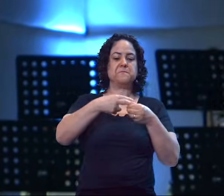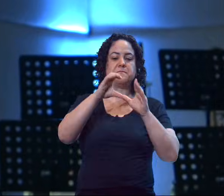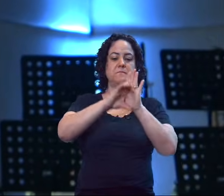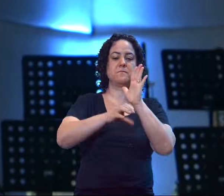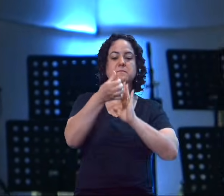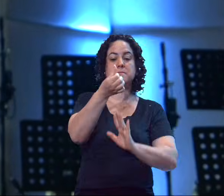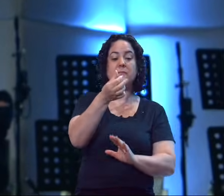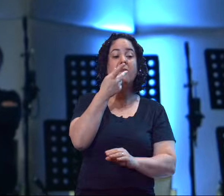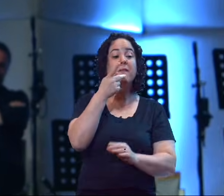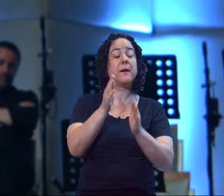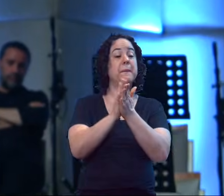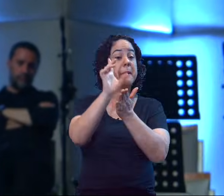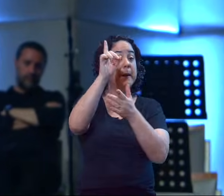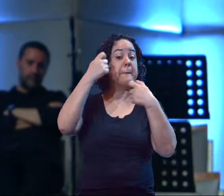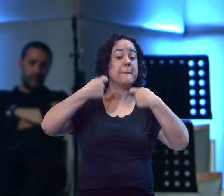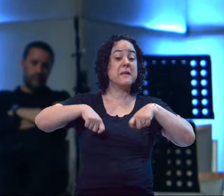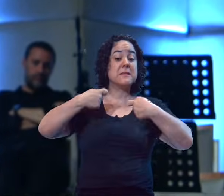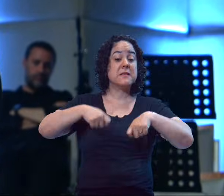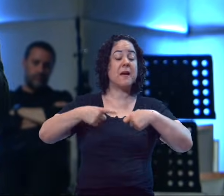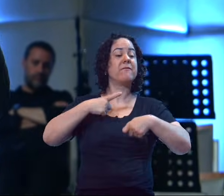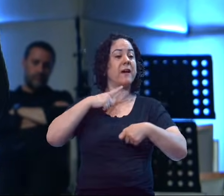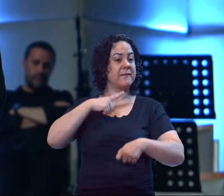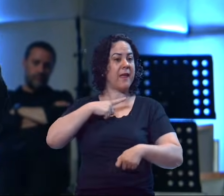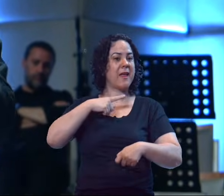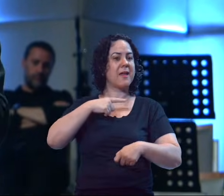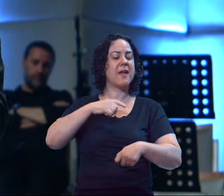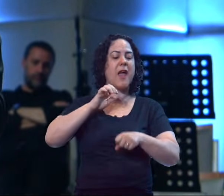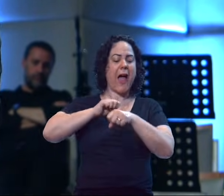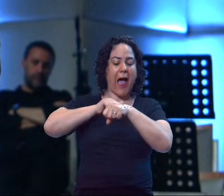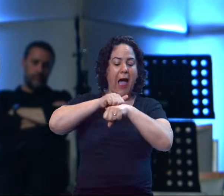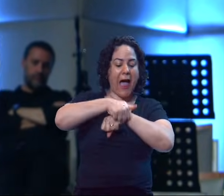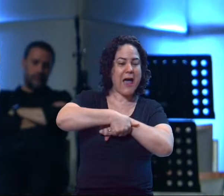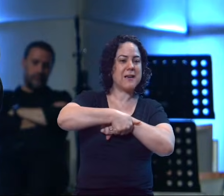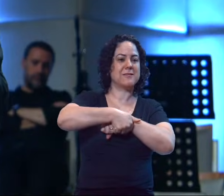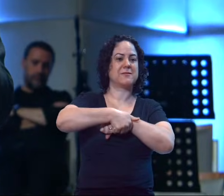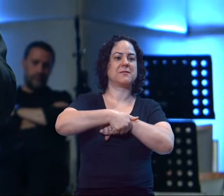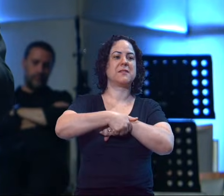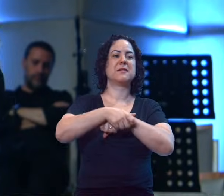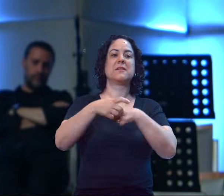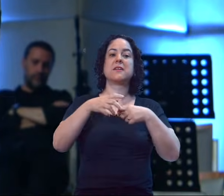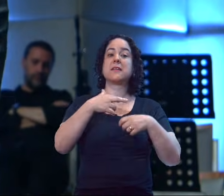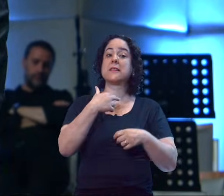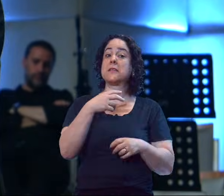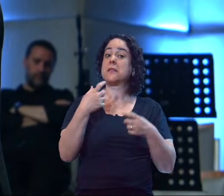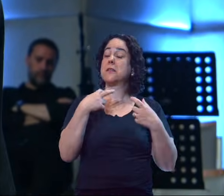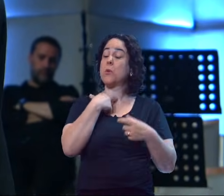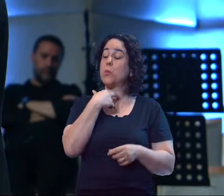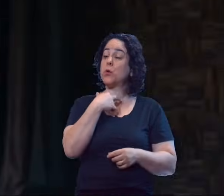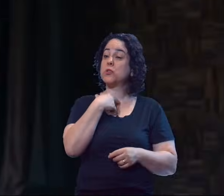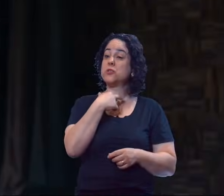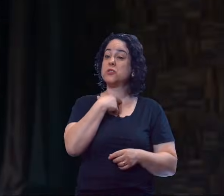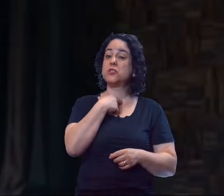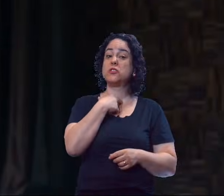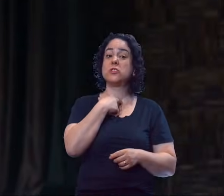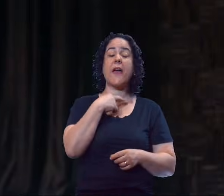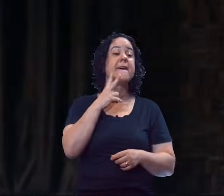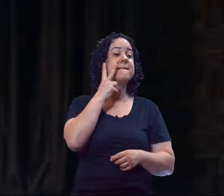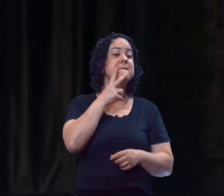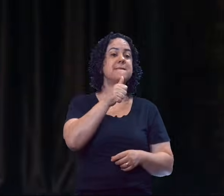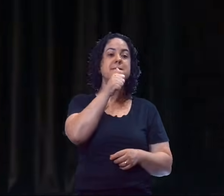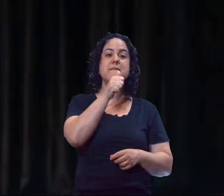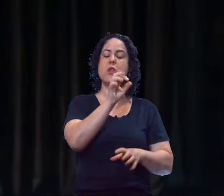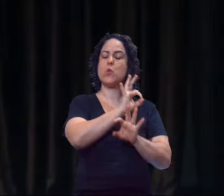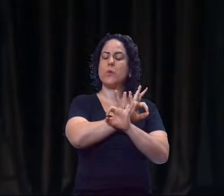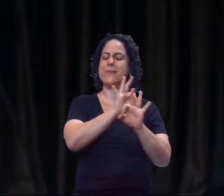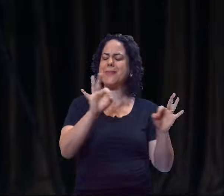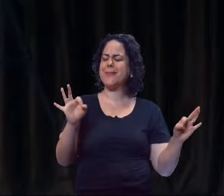Bíblia fala que ele deveria praticar esse voto. O que era? Ele não devia tomar nada do fruto da videira, nem vinho, nem suco